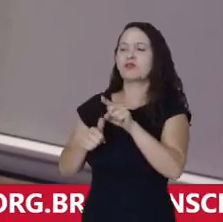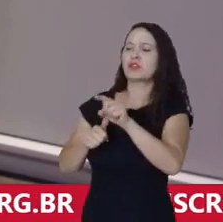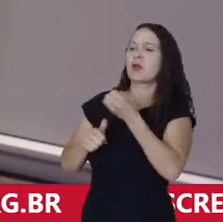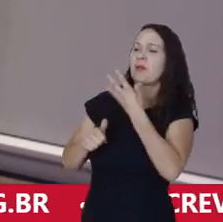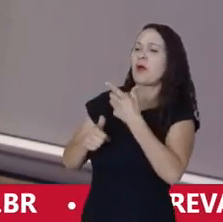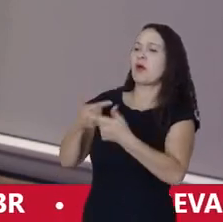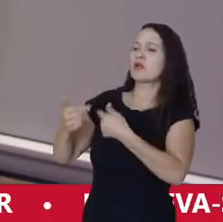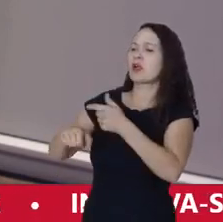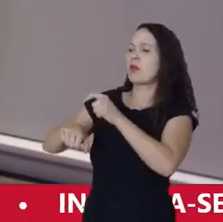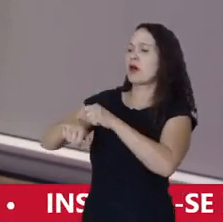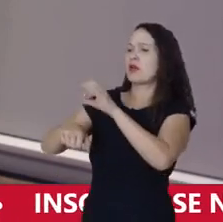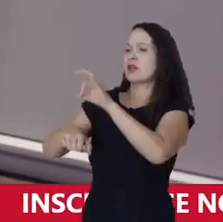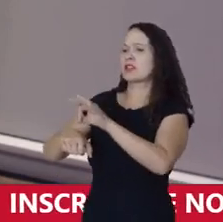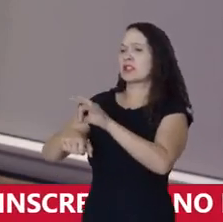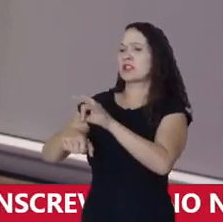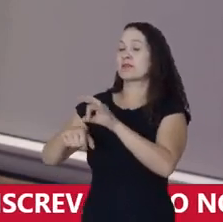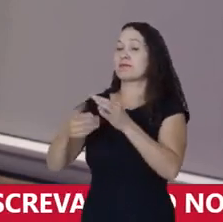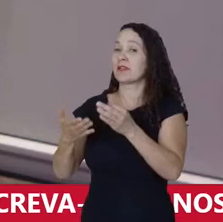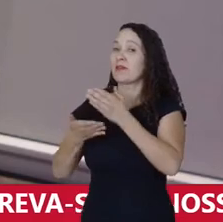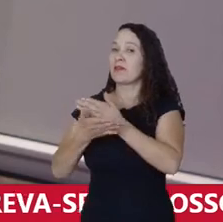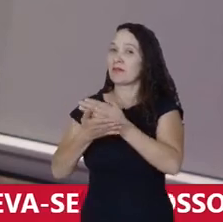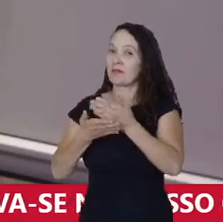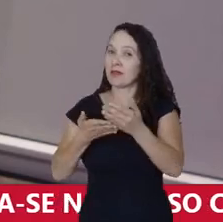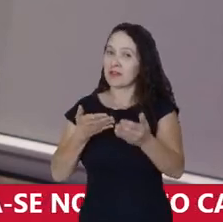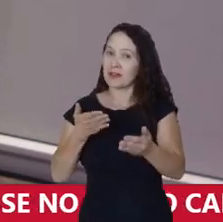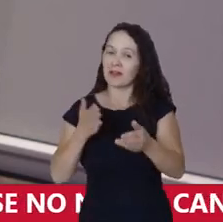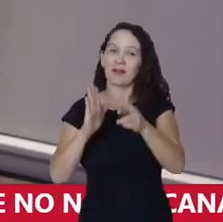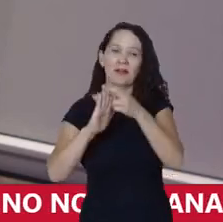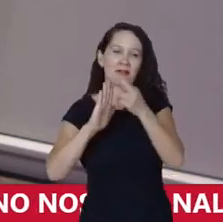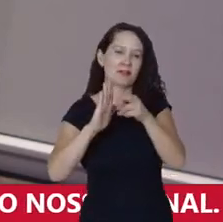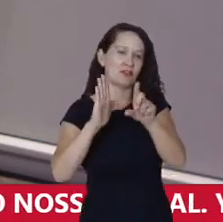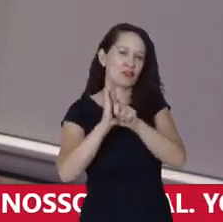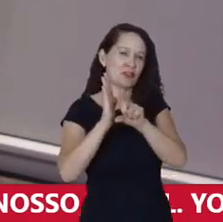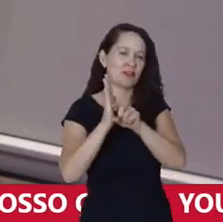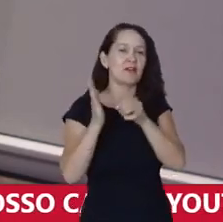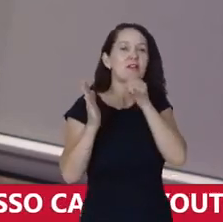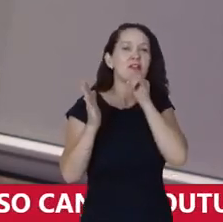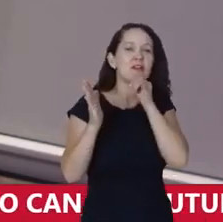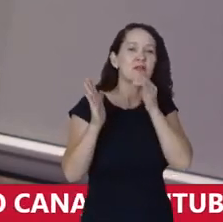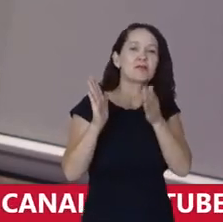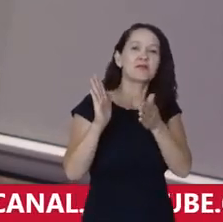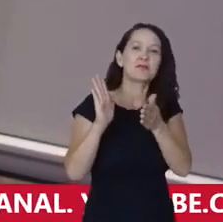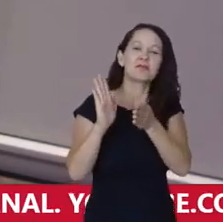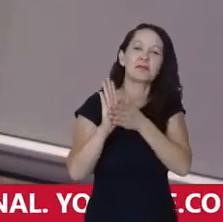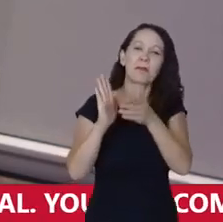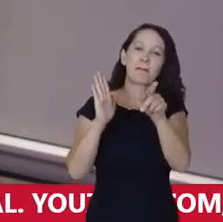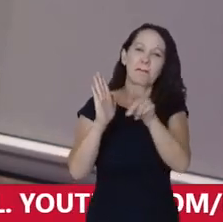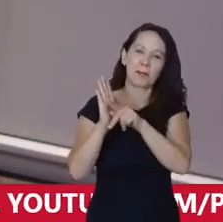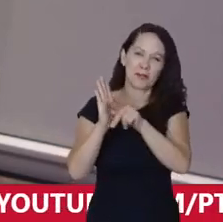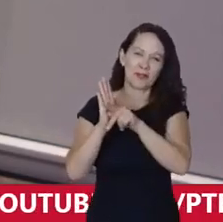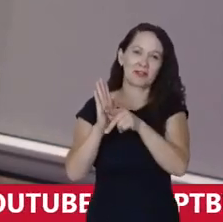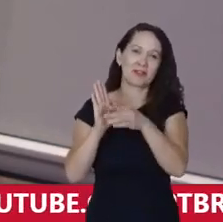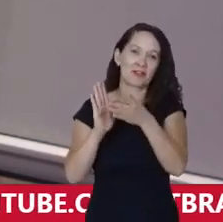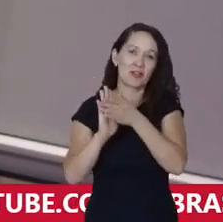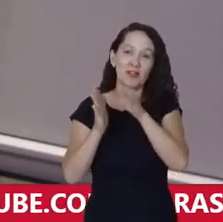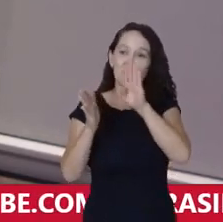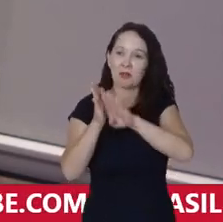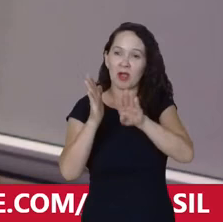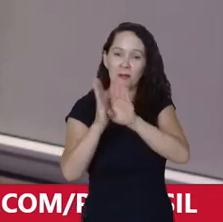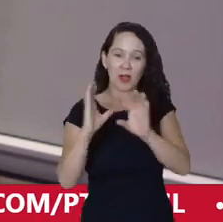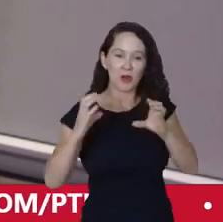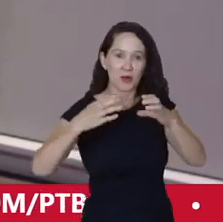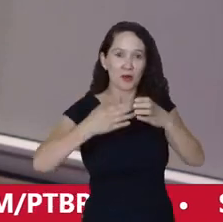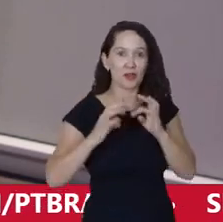por regulamentação de lei ordinária, pode ser, por exemplo, uma medida provisória, no sentido de demissão em massa. É